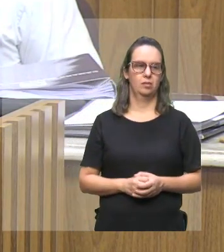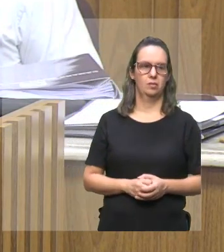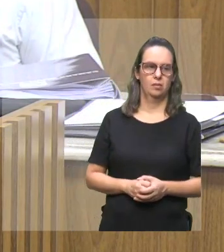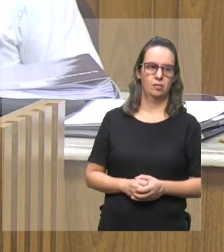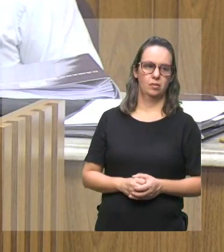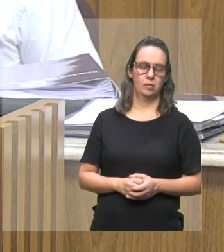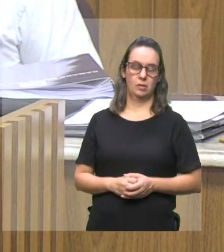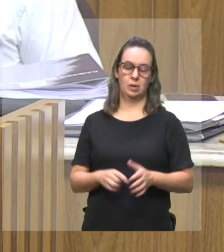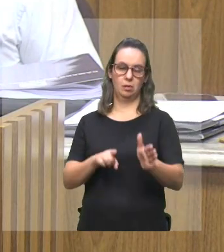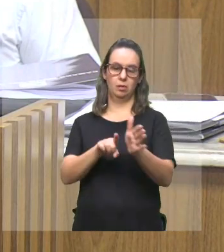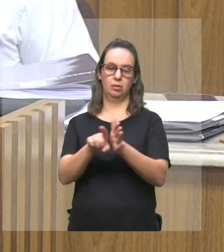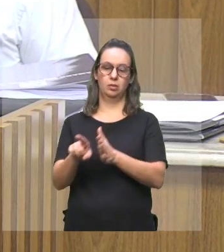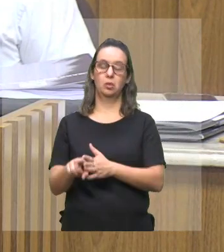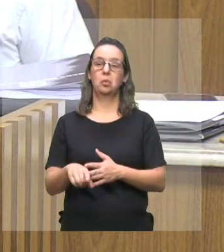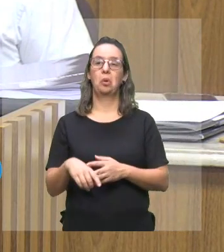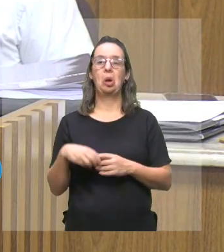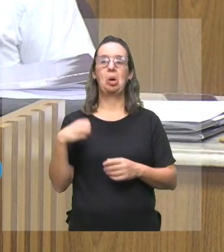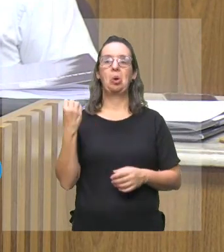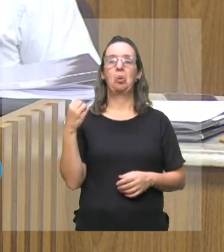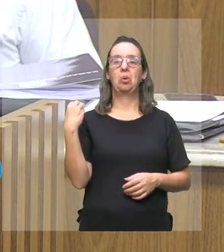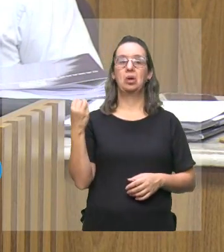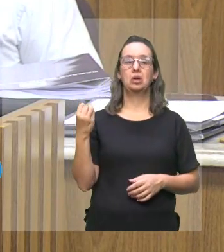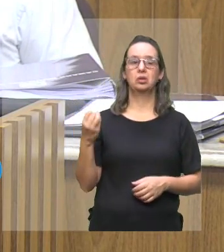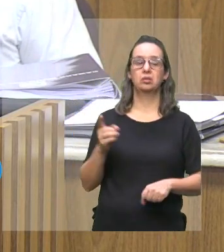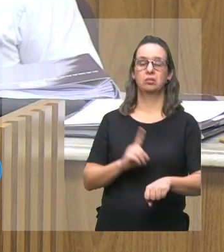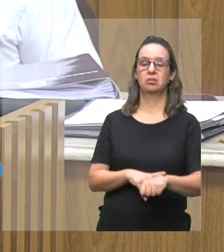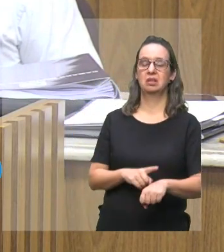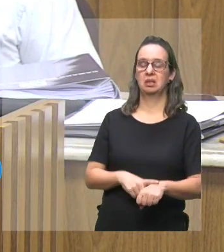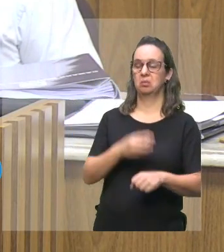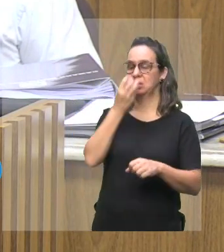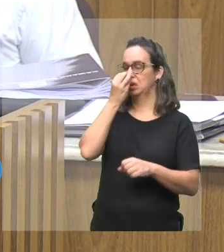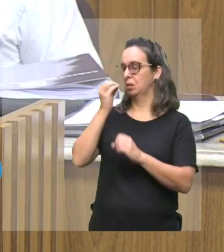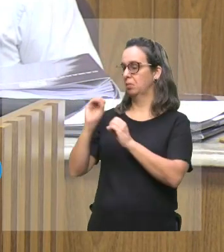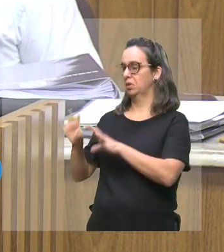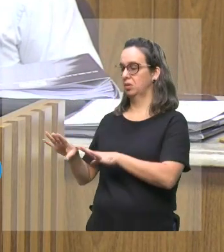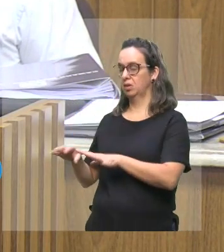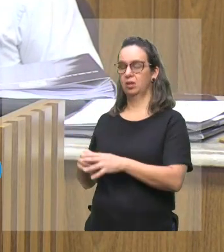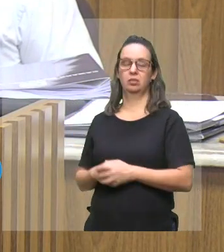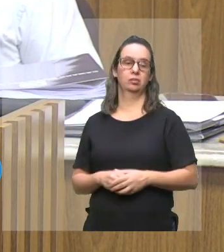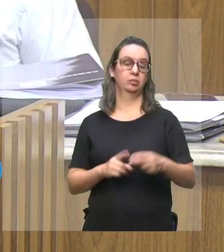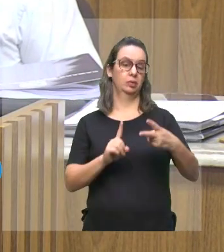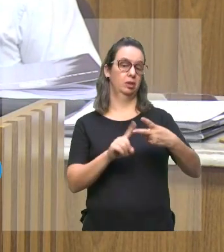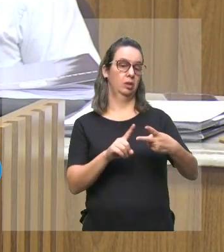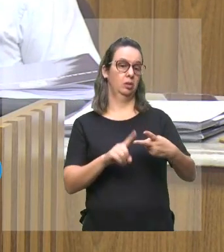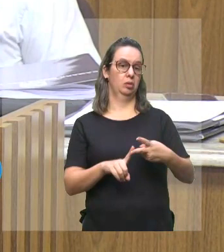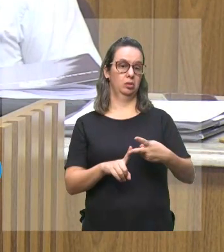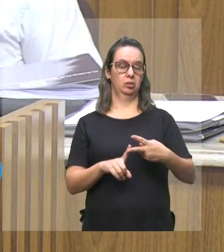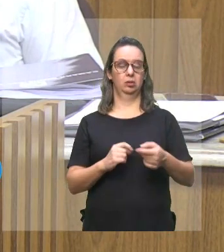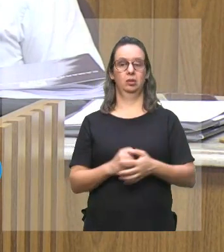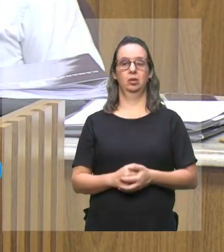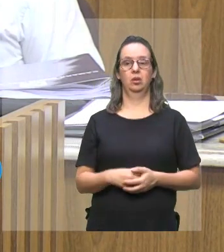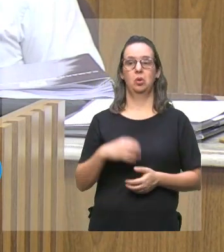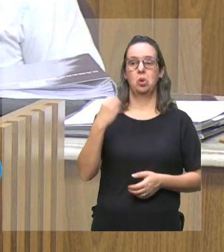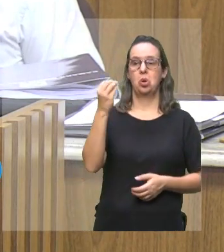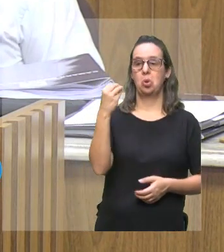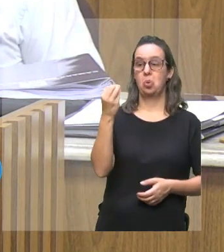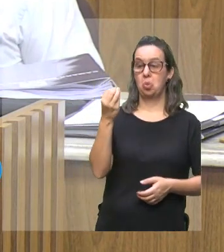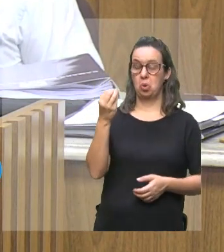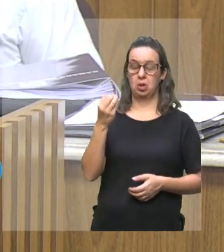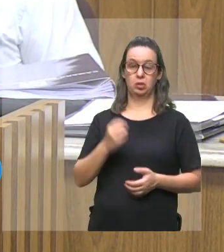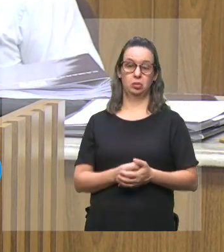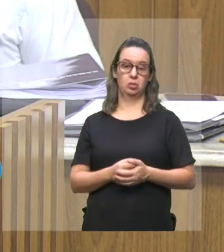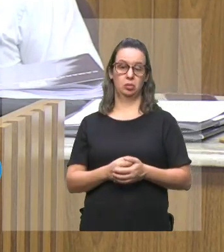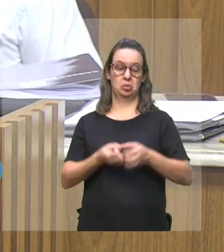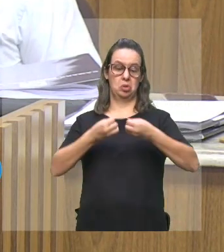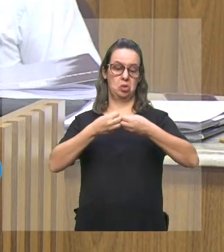abandonada, qual foi o valor gasto com a horta, por quanto tempo a referida horta funcionou